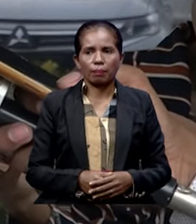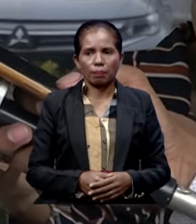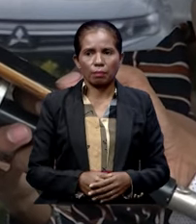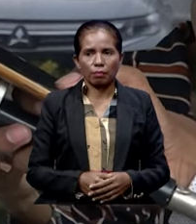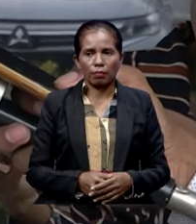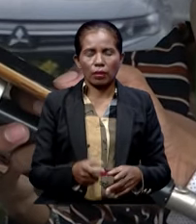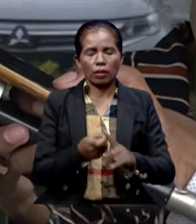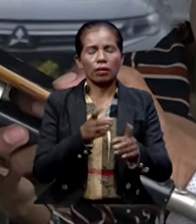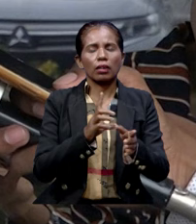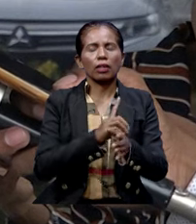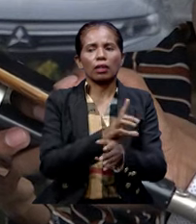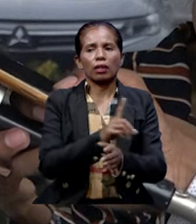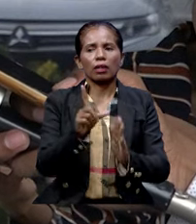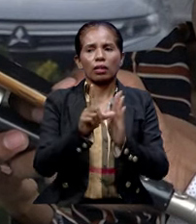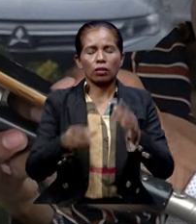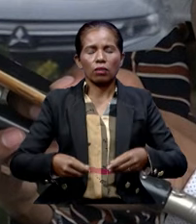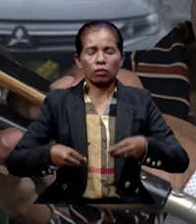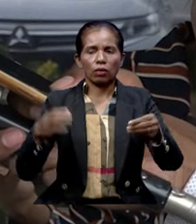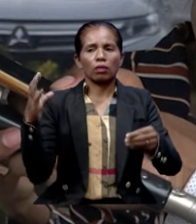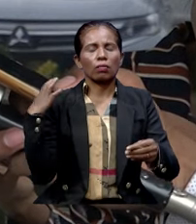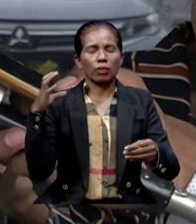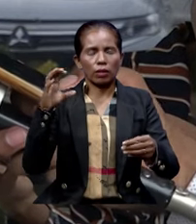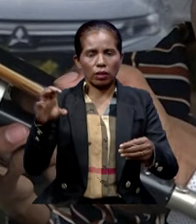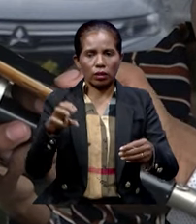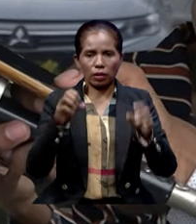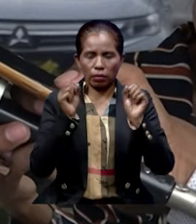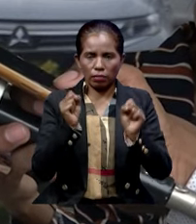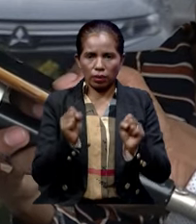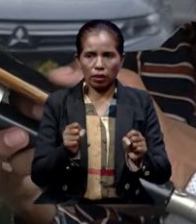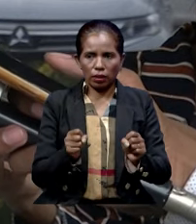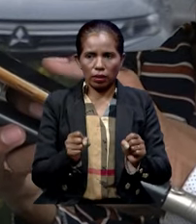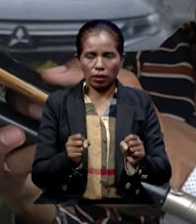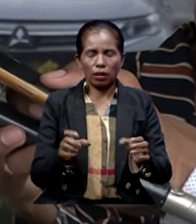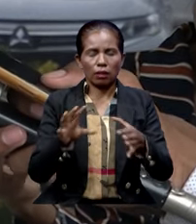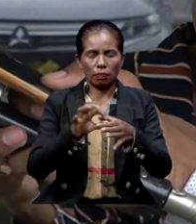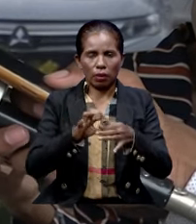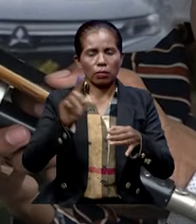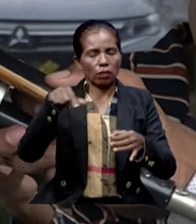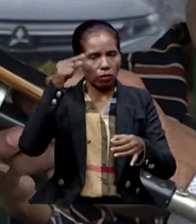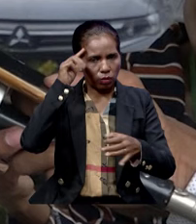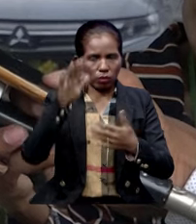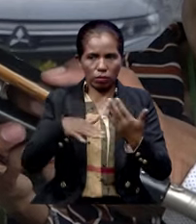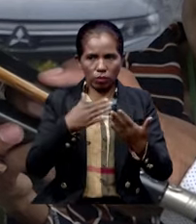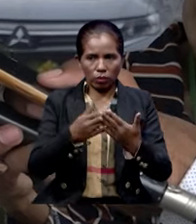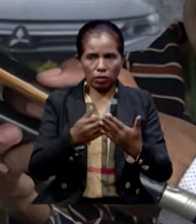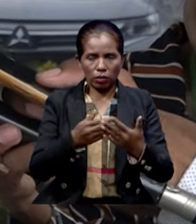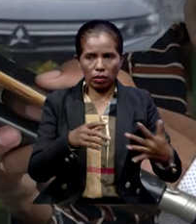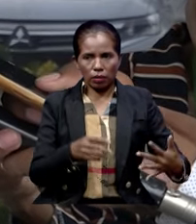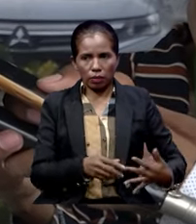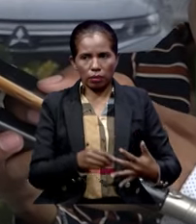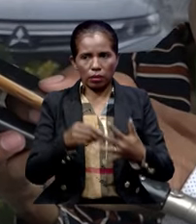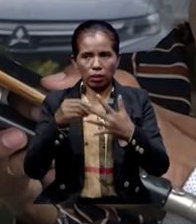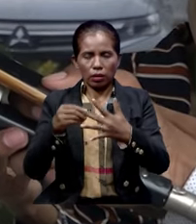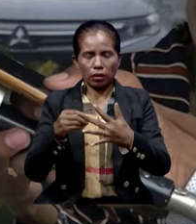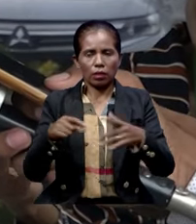2023 nenhum. O decreto já nem que foi competências é do membro do governo liu